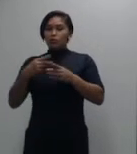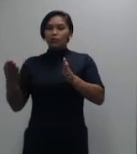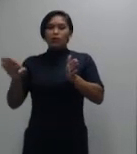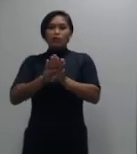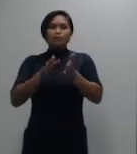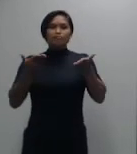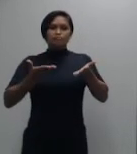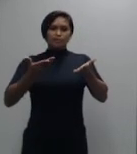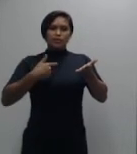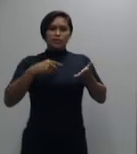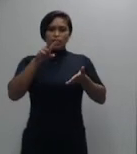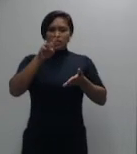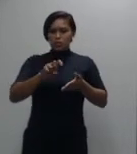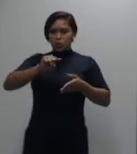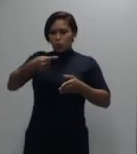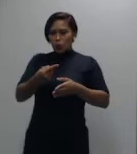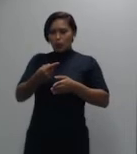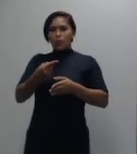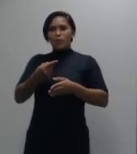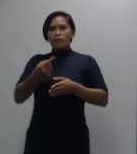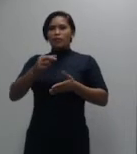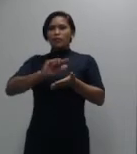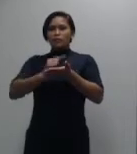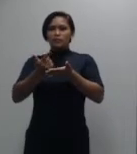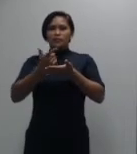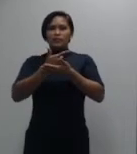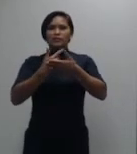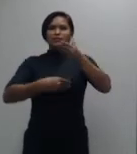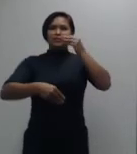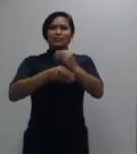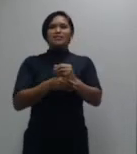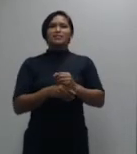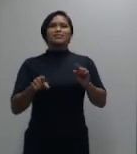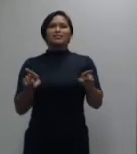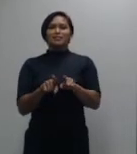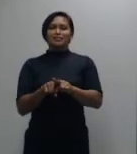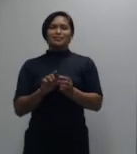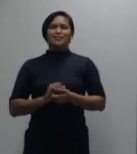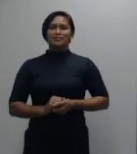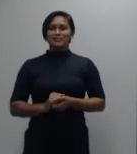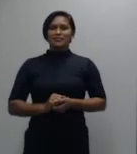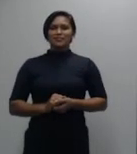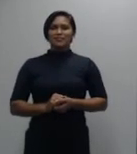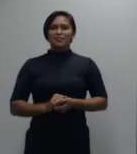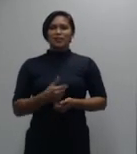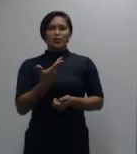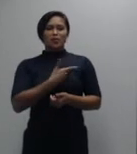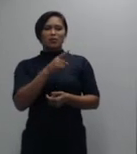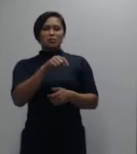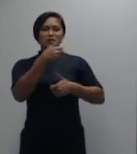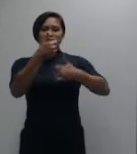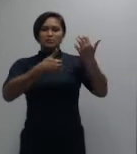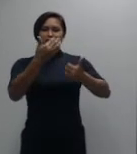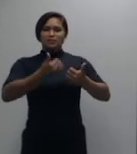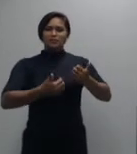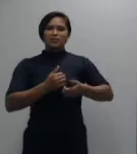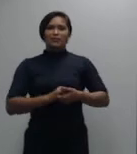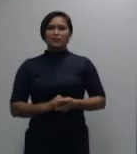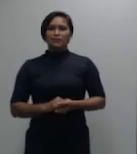5.000 páginas foram juntadas na defesa como meu colega Doutor Fernando pede